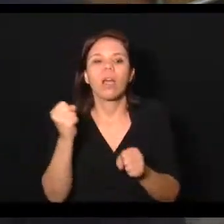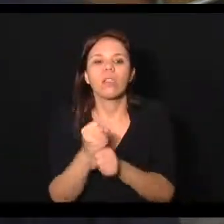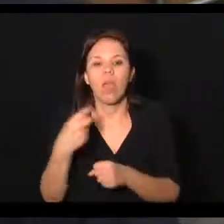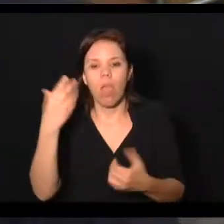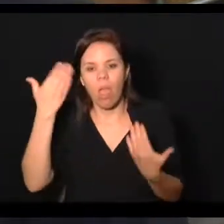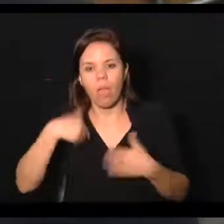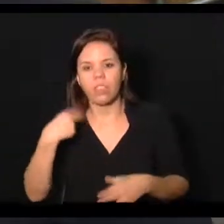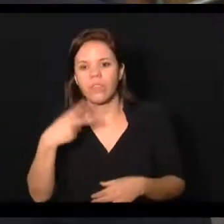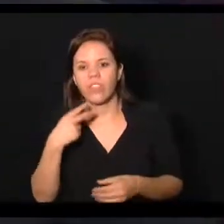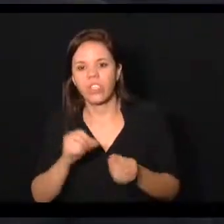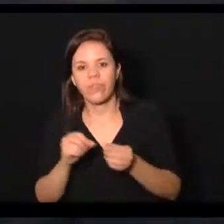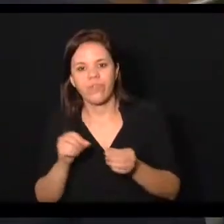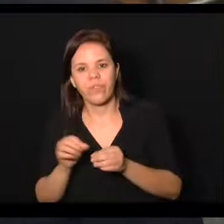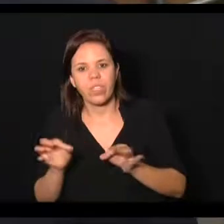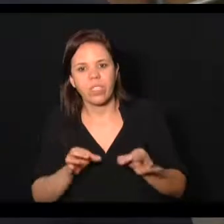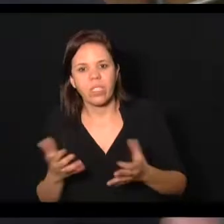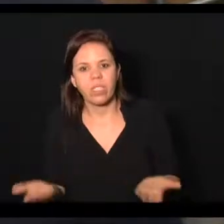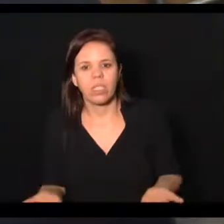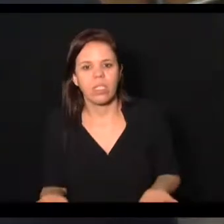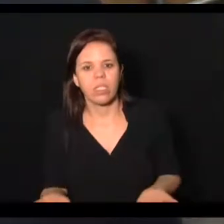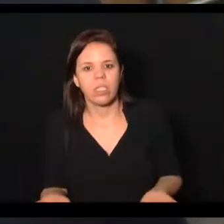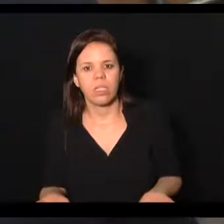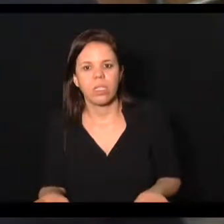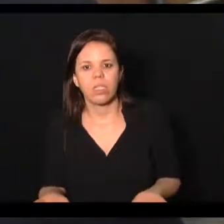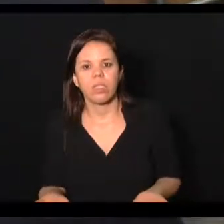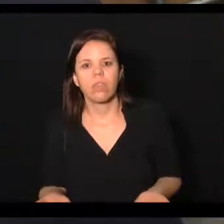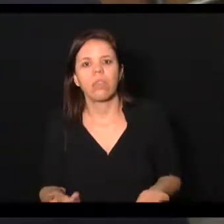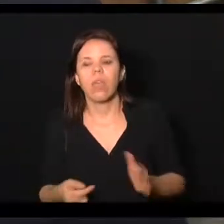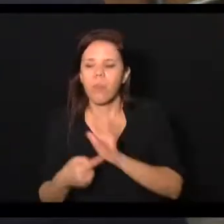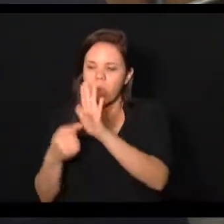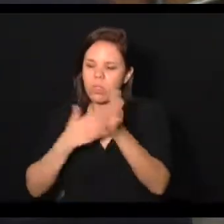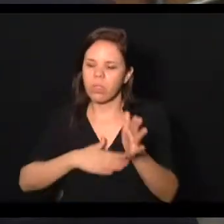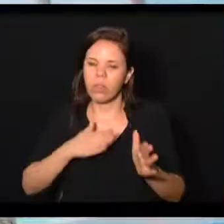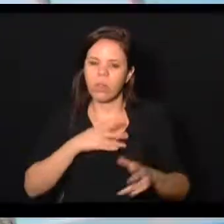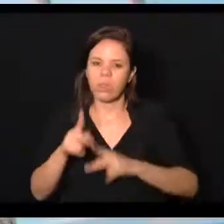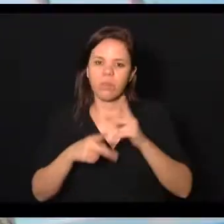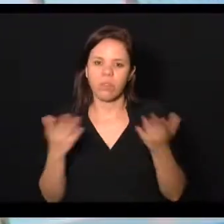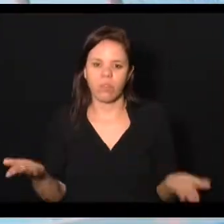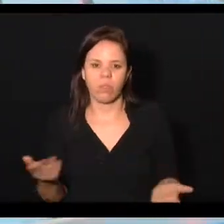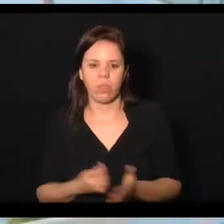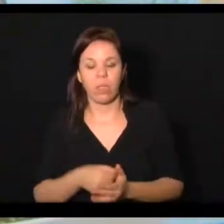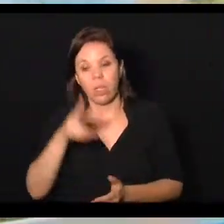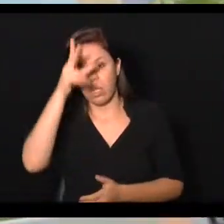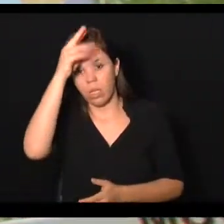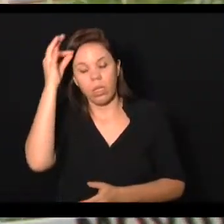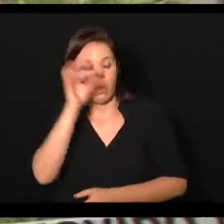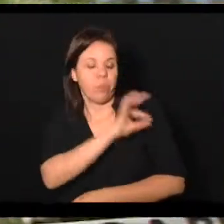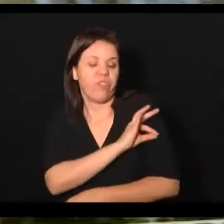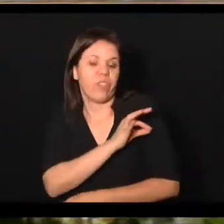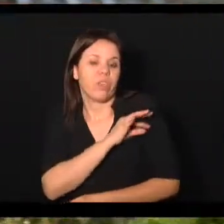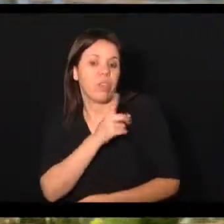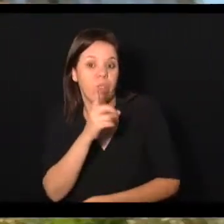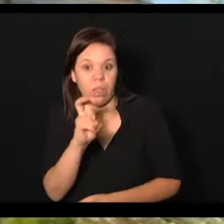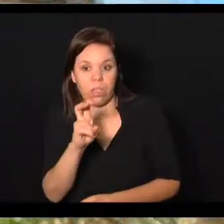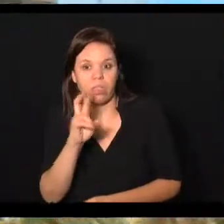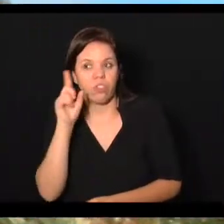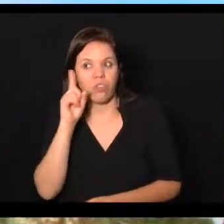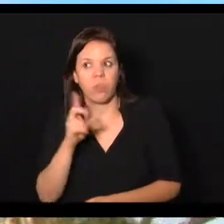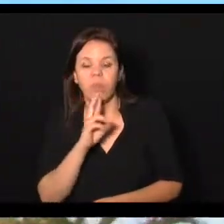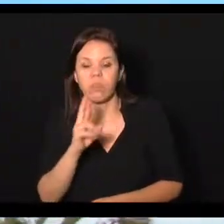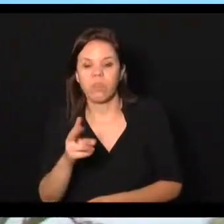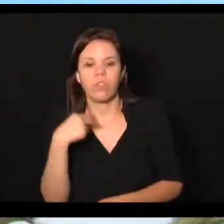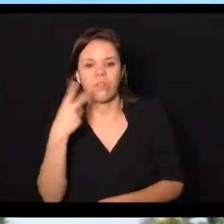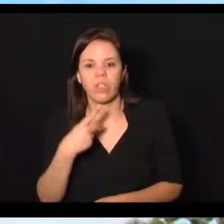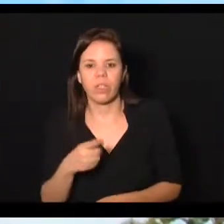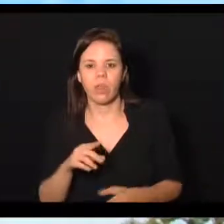vereador fez esse requerimento de informação, para mim passar uma tranquilidade para a população. A prefeitura tem 15 dias para responder o vereador,